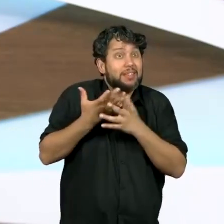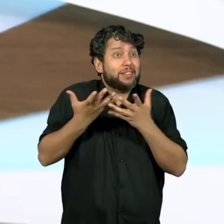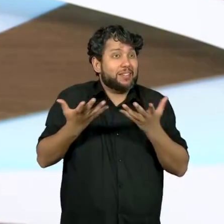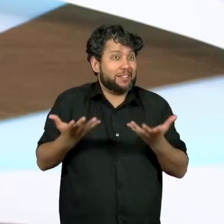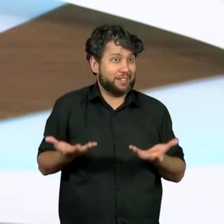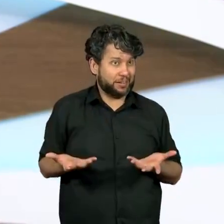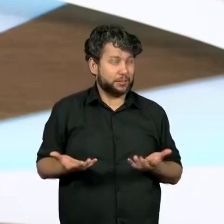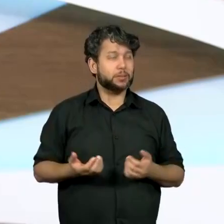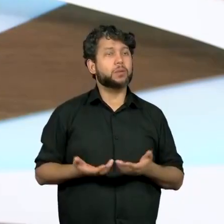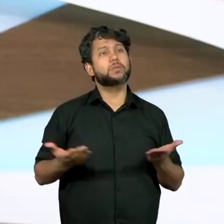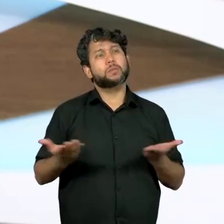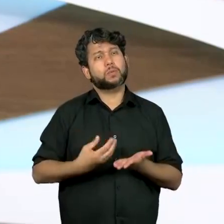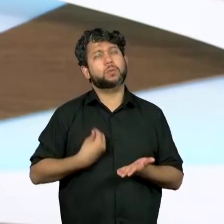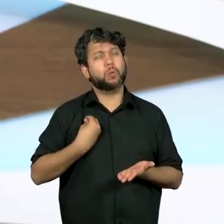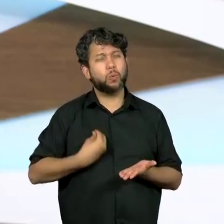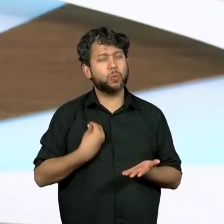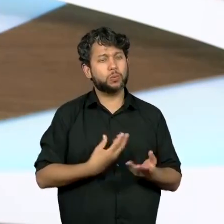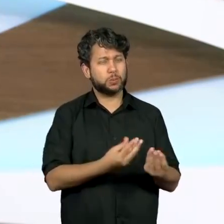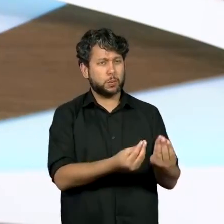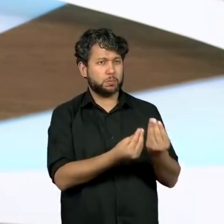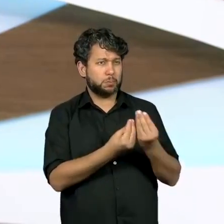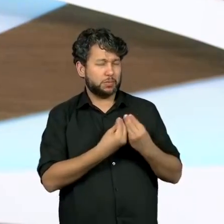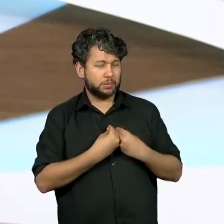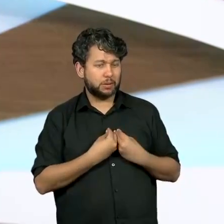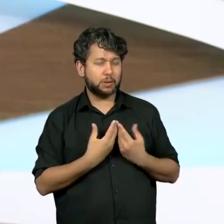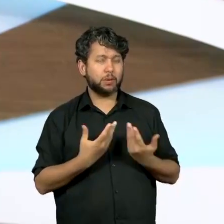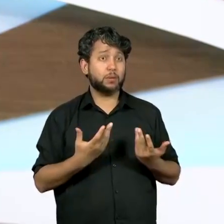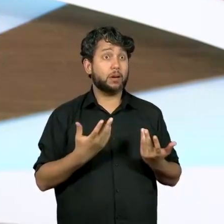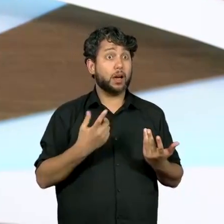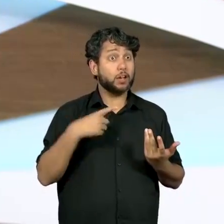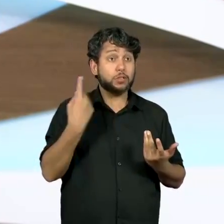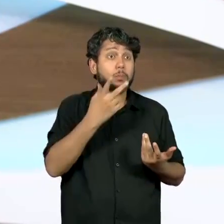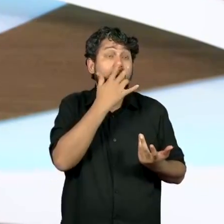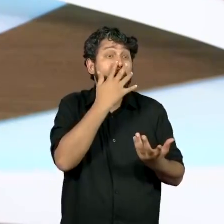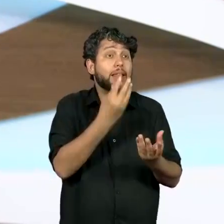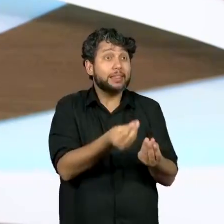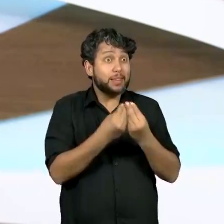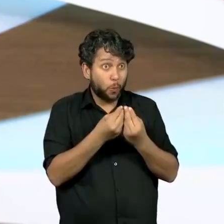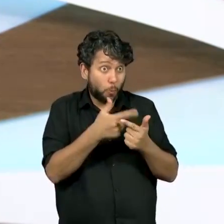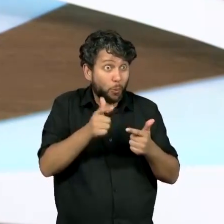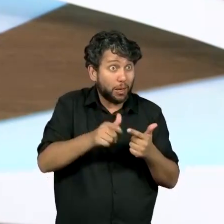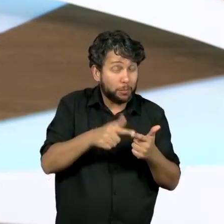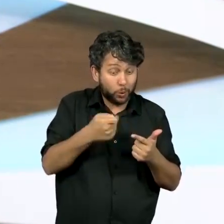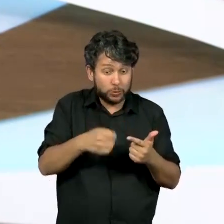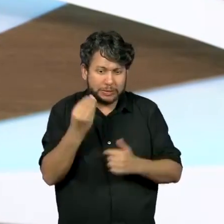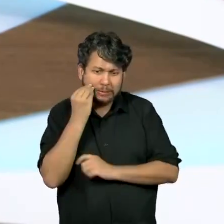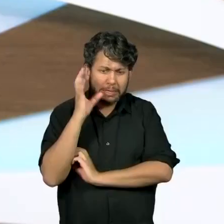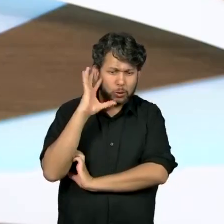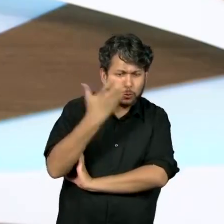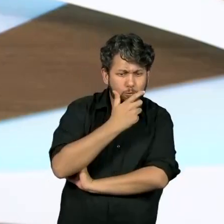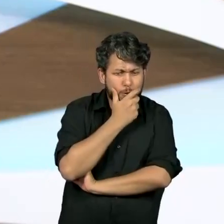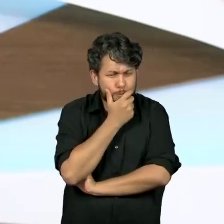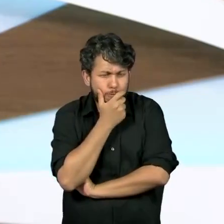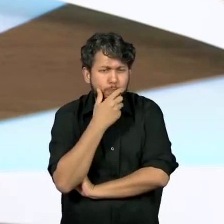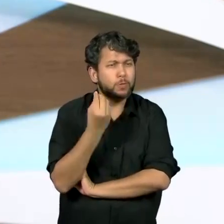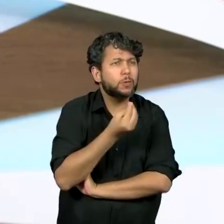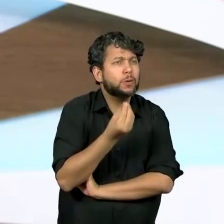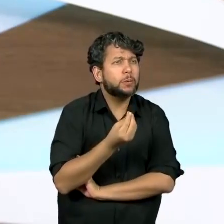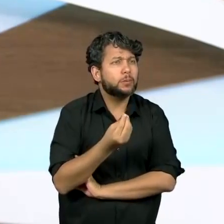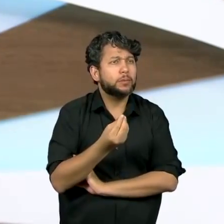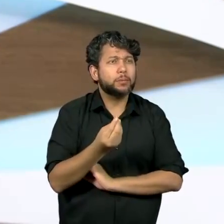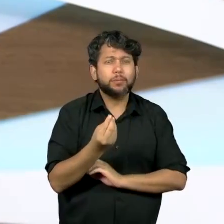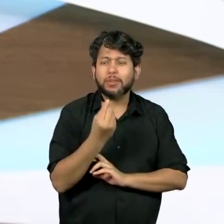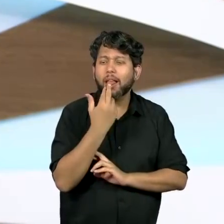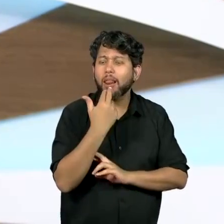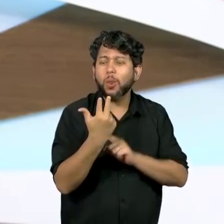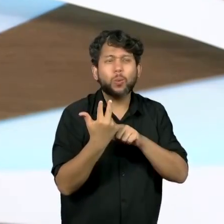perante nós, é um enorme nó que nós temos que desatar e que mostra que a língua não é